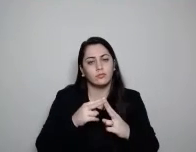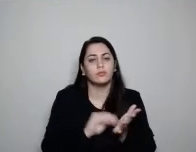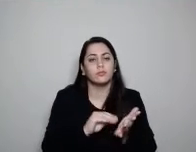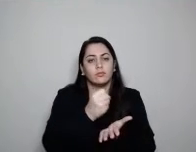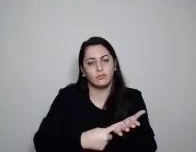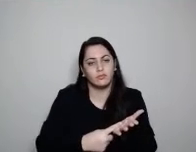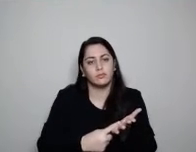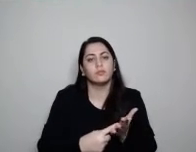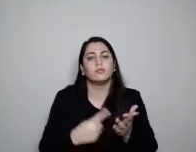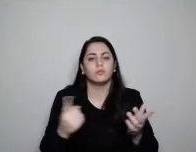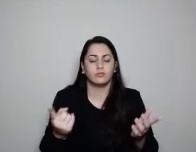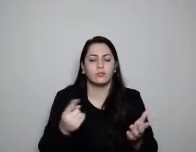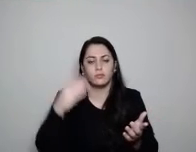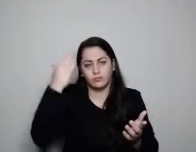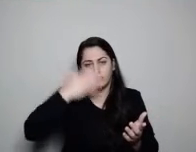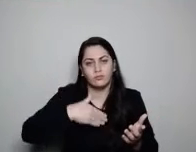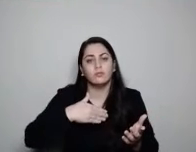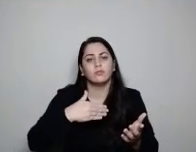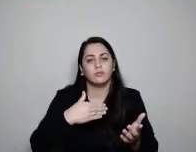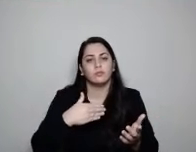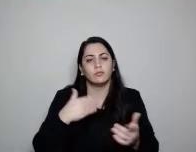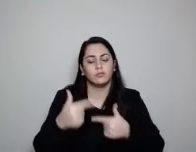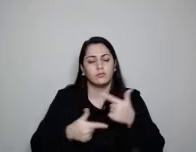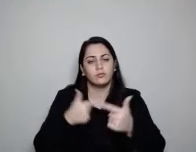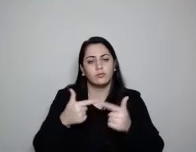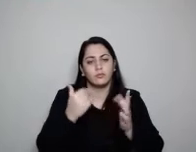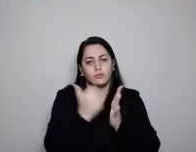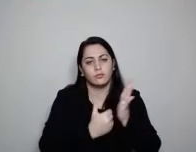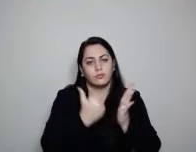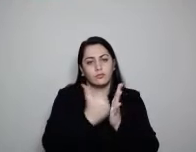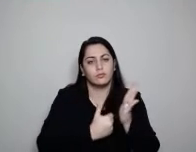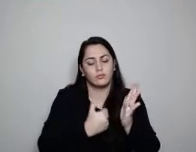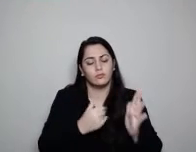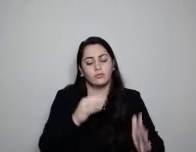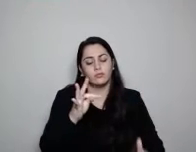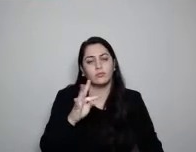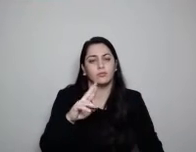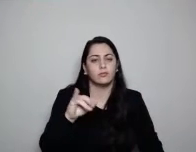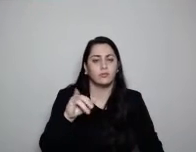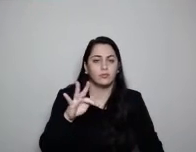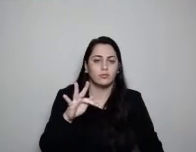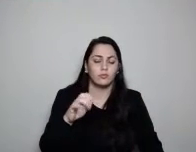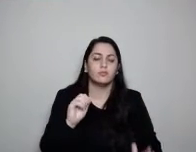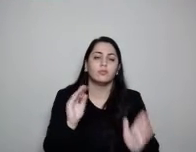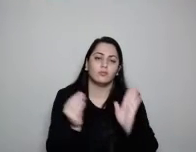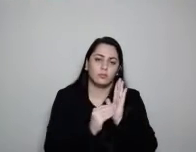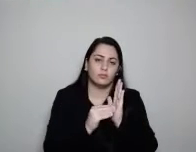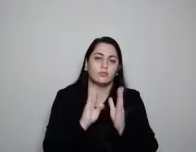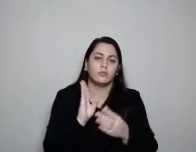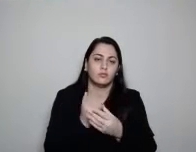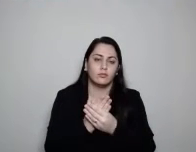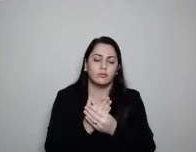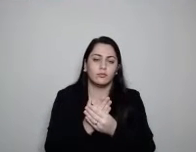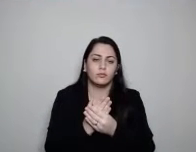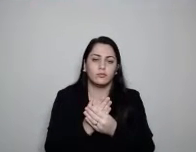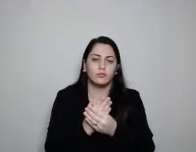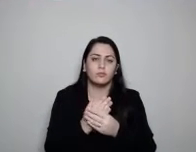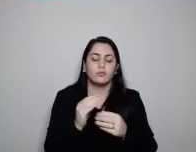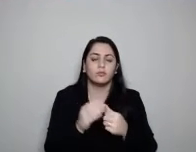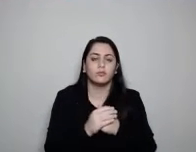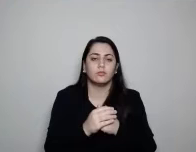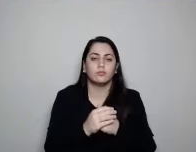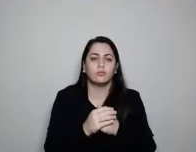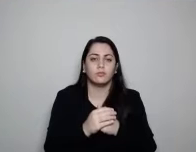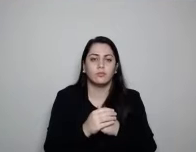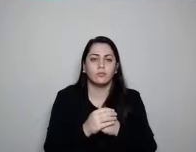contratação do serviço e autoriza os descontos da tarifa. Isso está configurado nos autos. Em função disso, eu reconheço que o dano moral